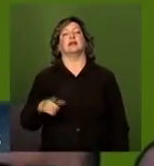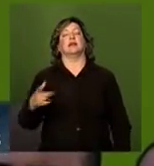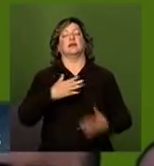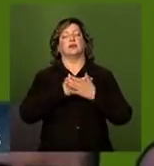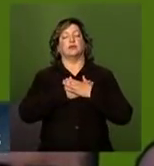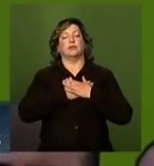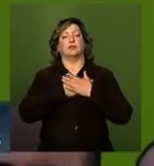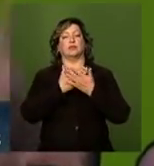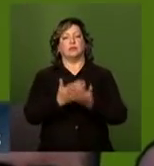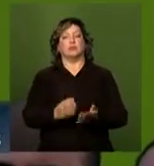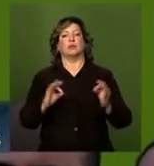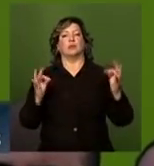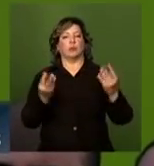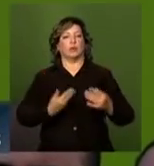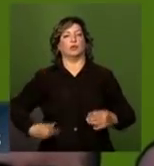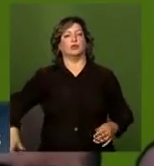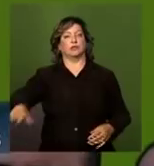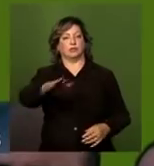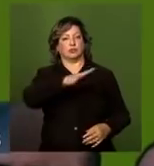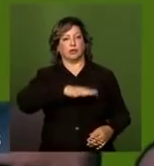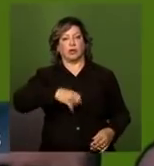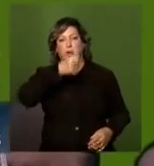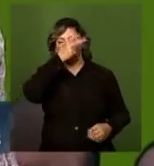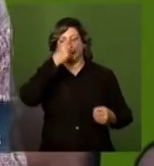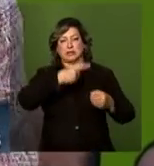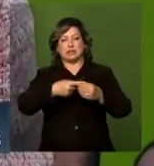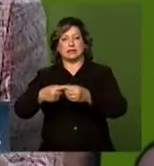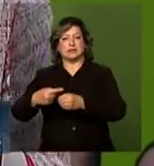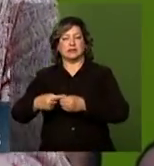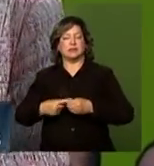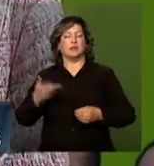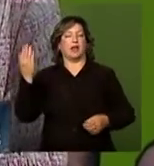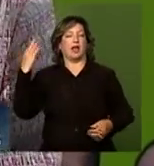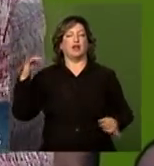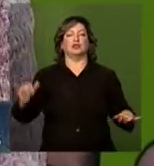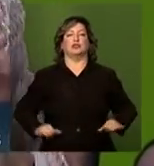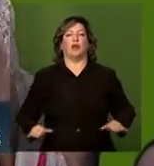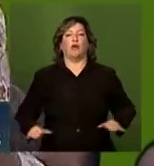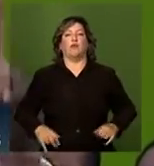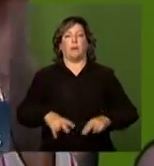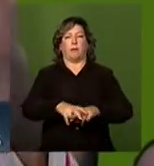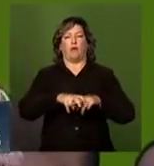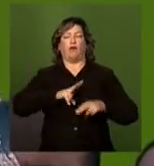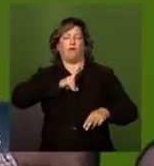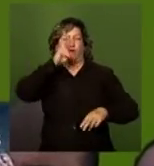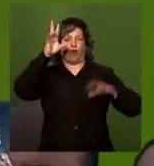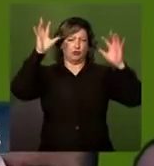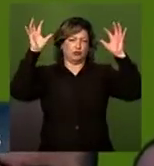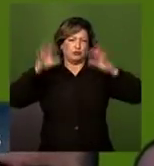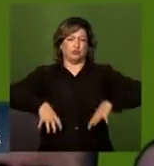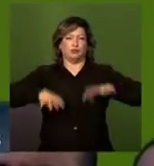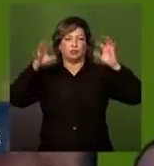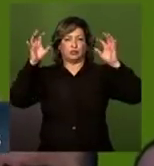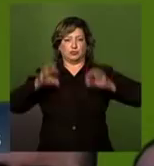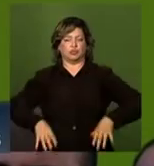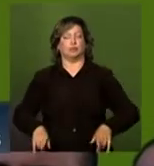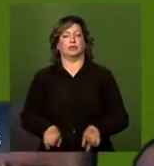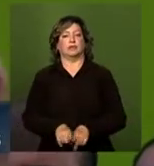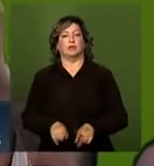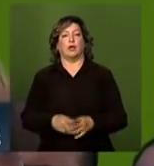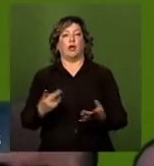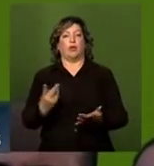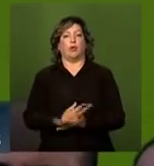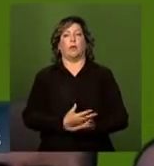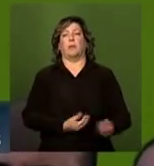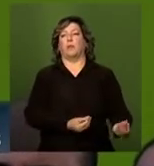todos nós a todos os municípios que sofreram intensamente as fortes chuvas que assolaram